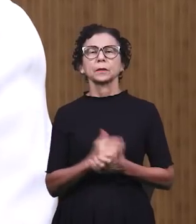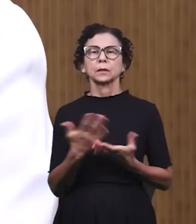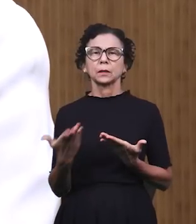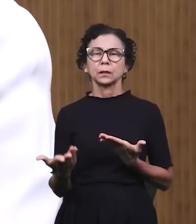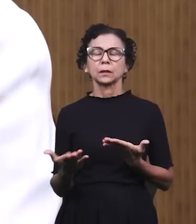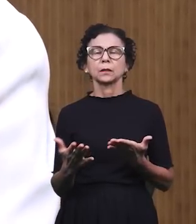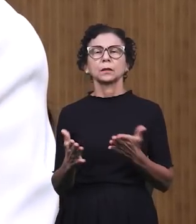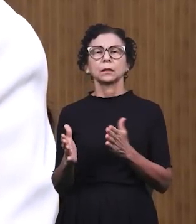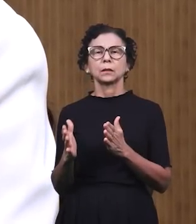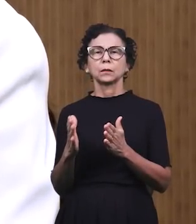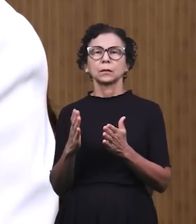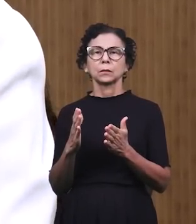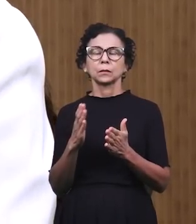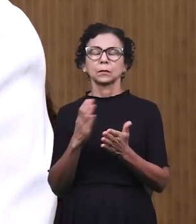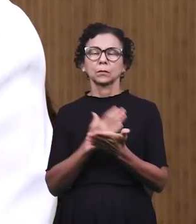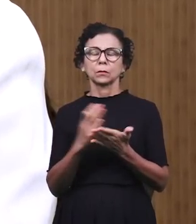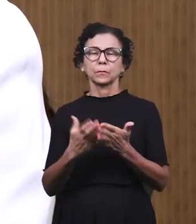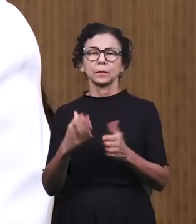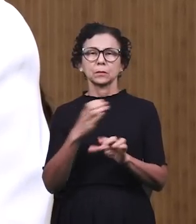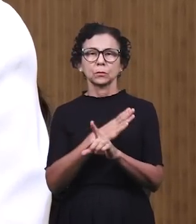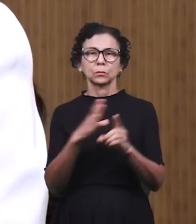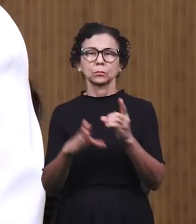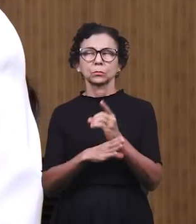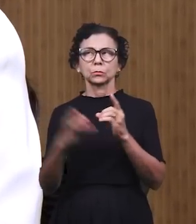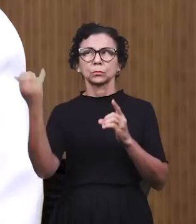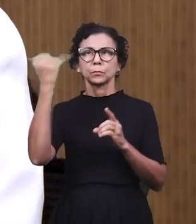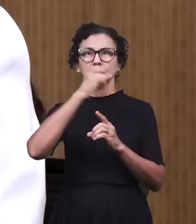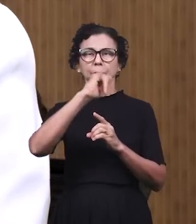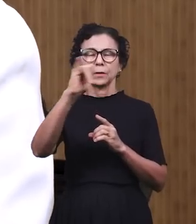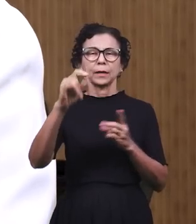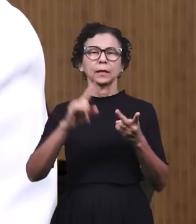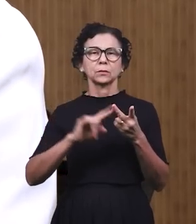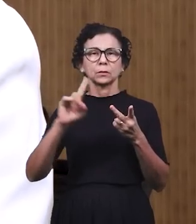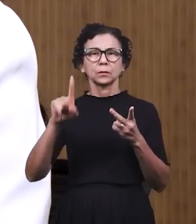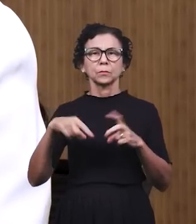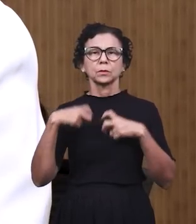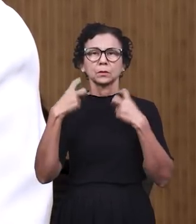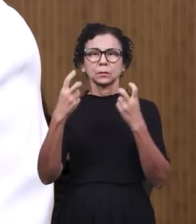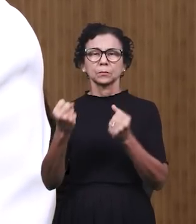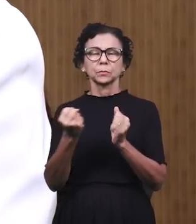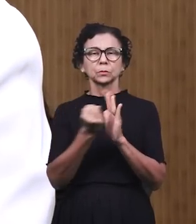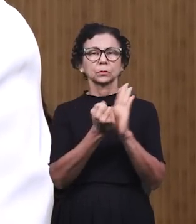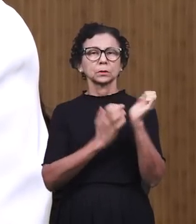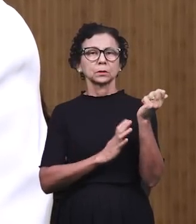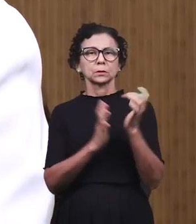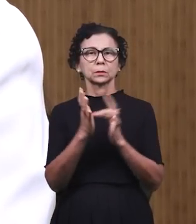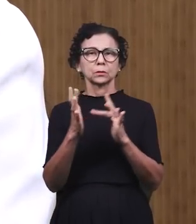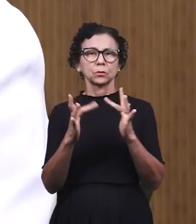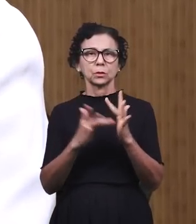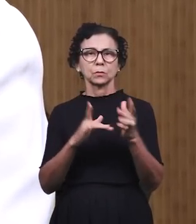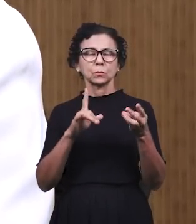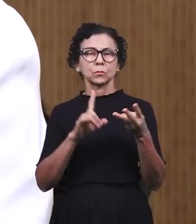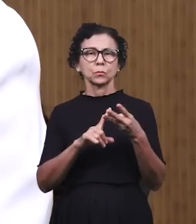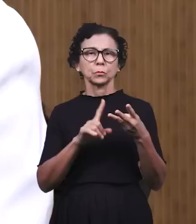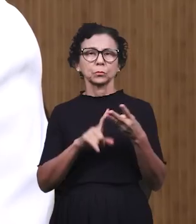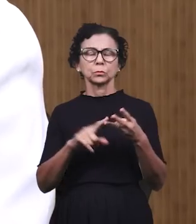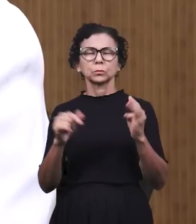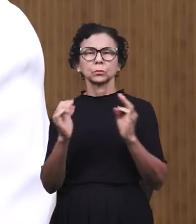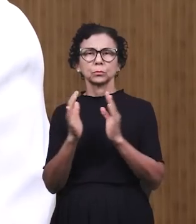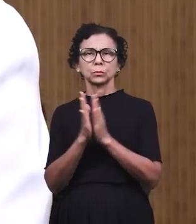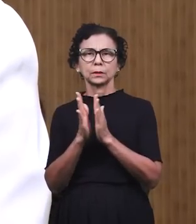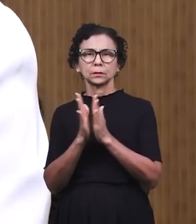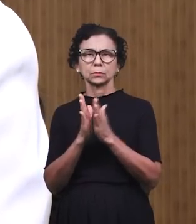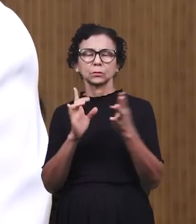começa pelo culto profético, depois nós temos o clamor pelo sangue de Jesus, o período de louvor com orações, a palavra,